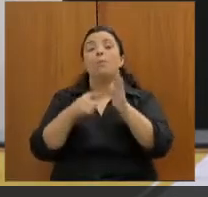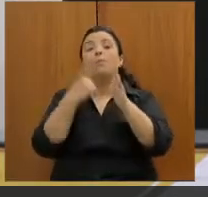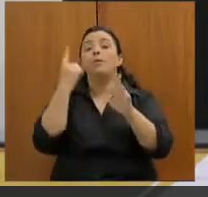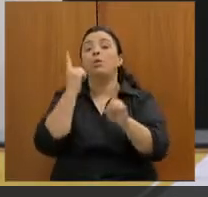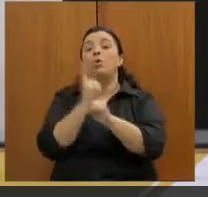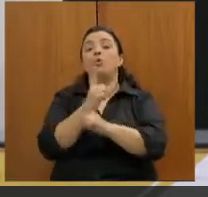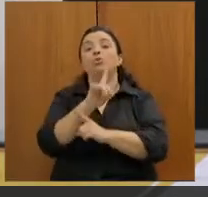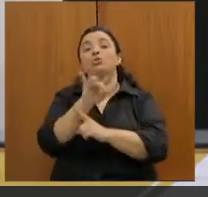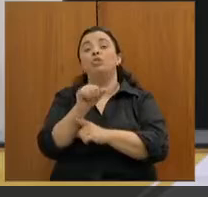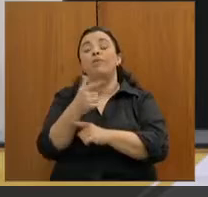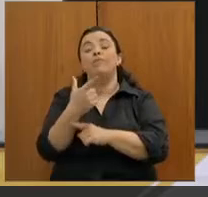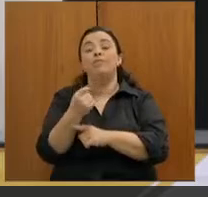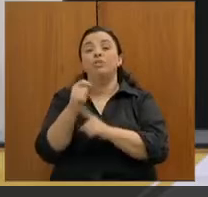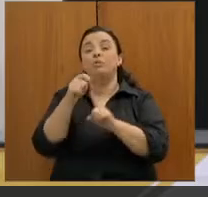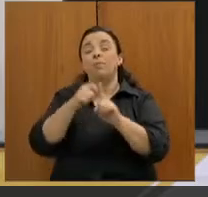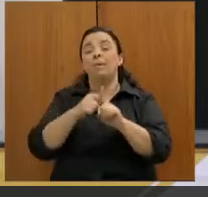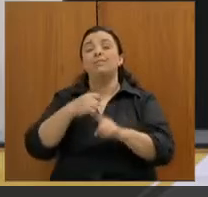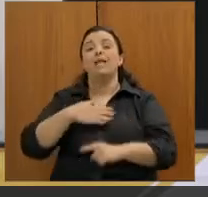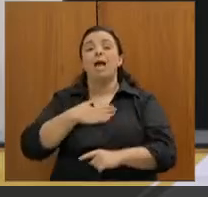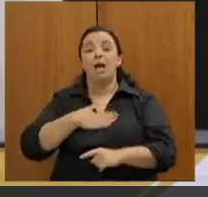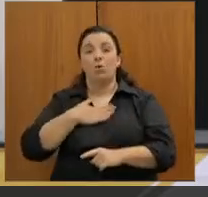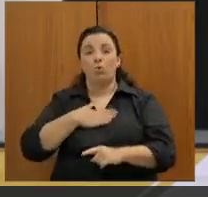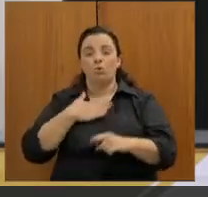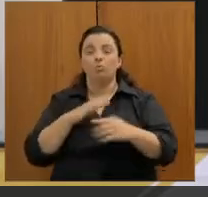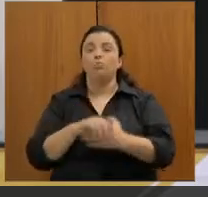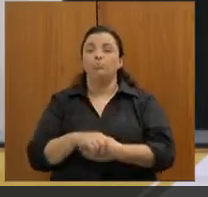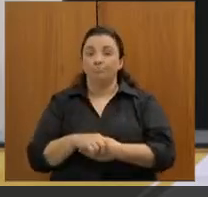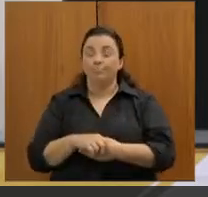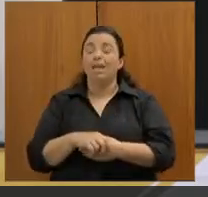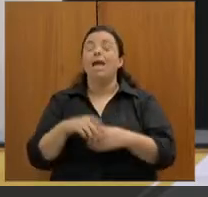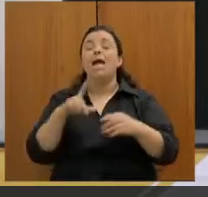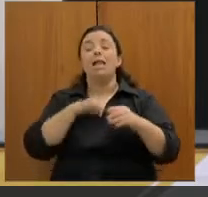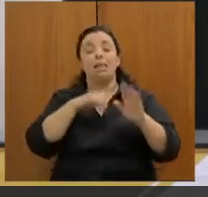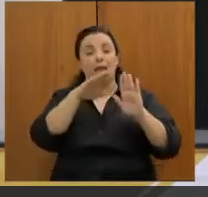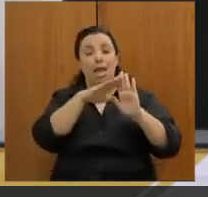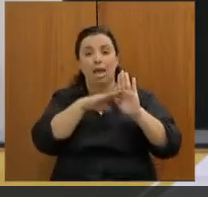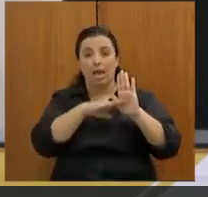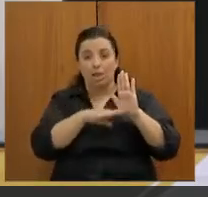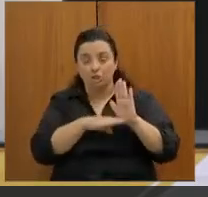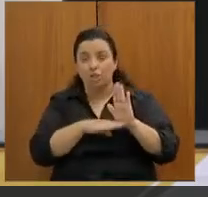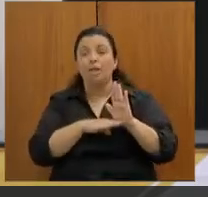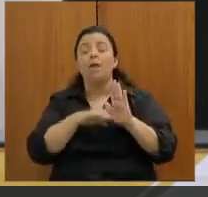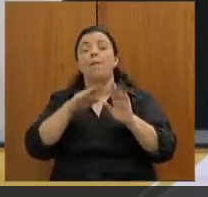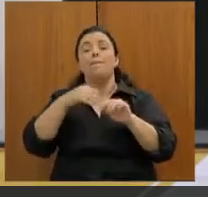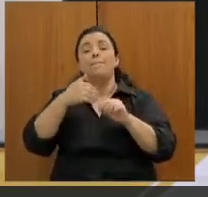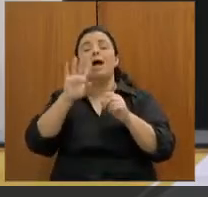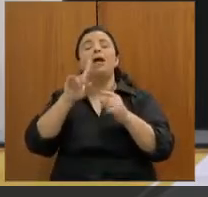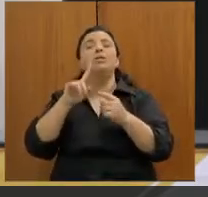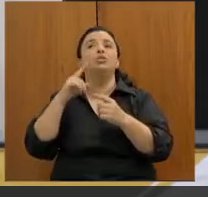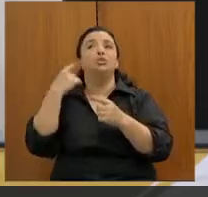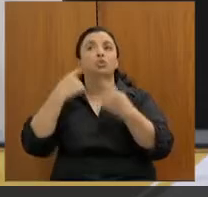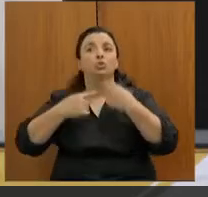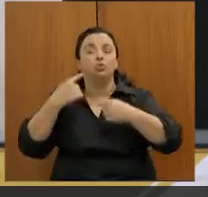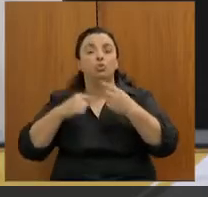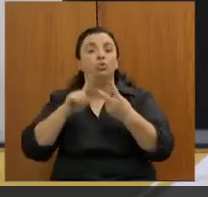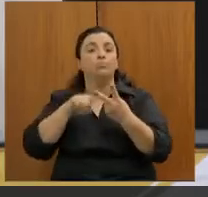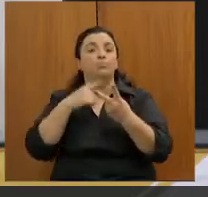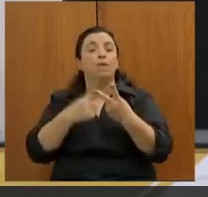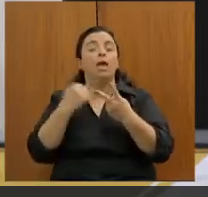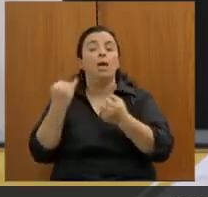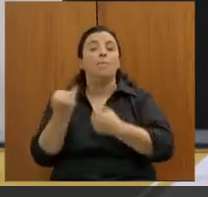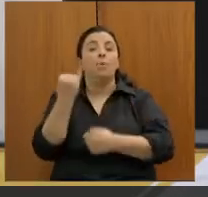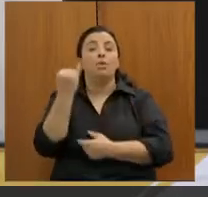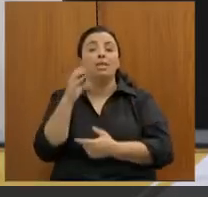além da cartilha workshop também vai discutir a importância da formação e do fortalecimento das redes de enfrentamento nos